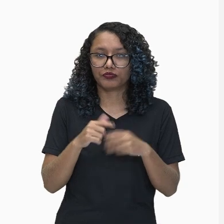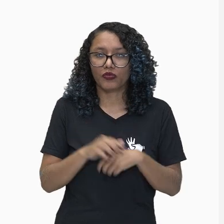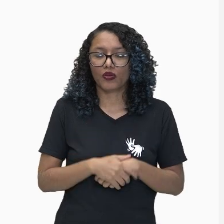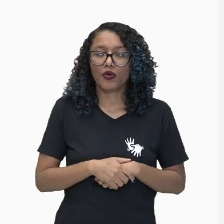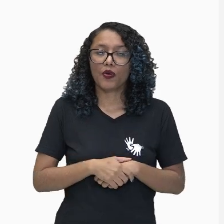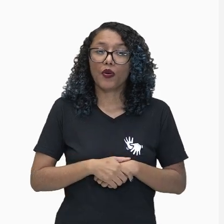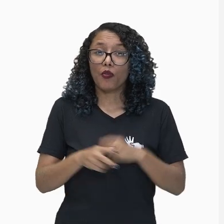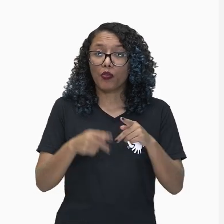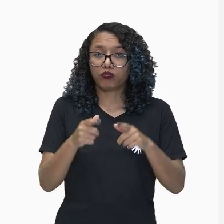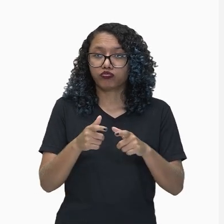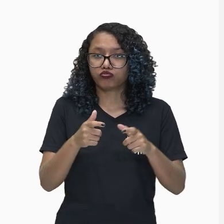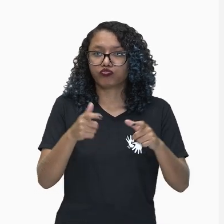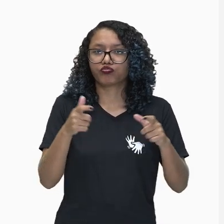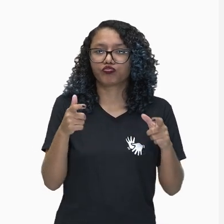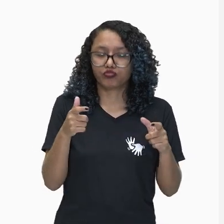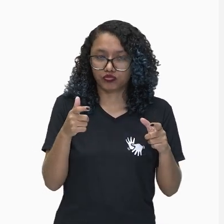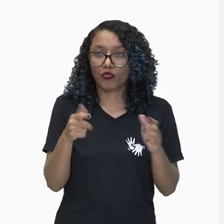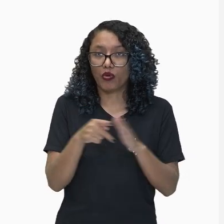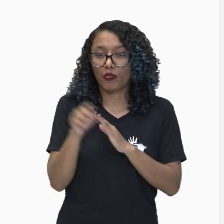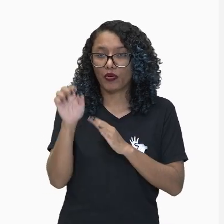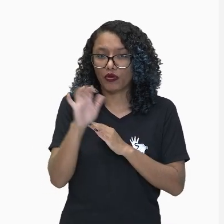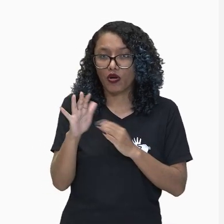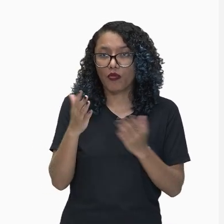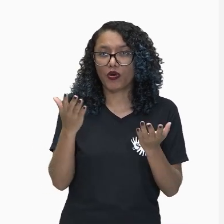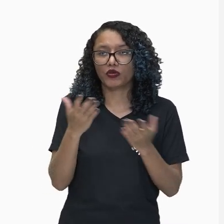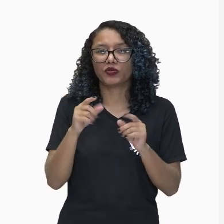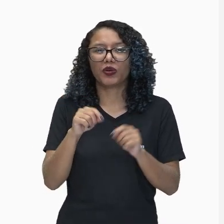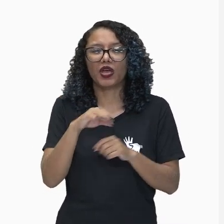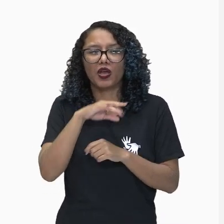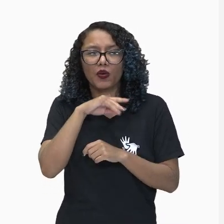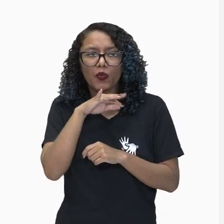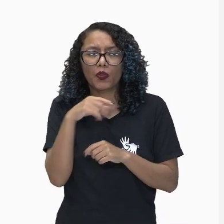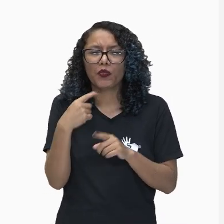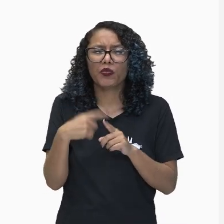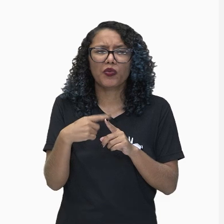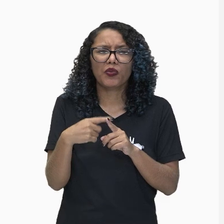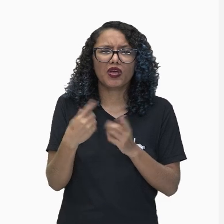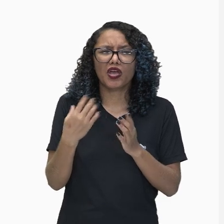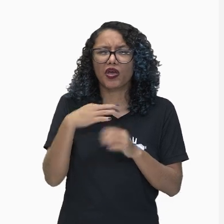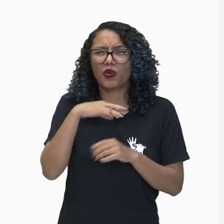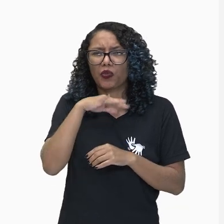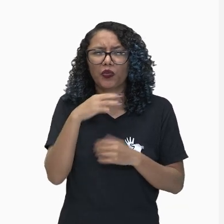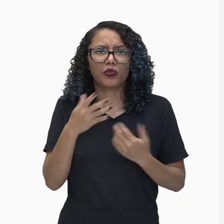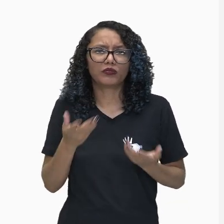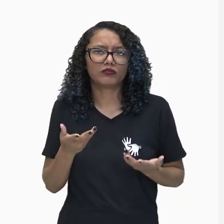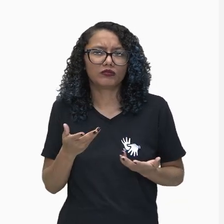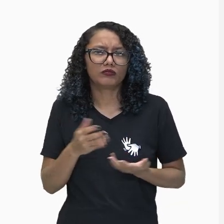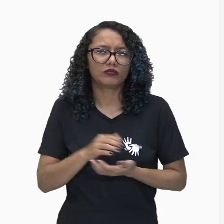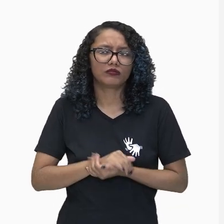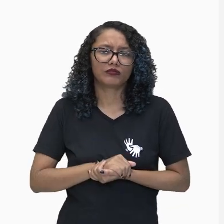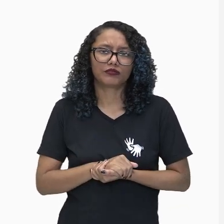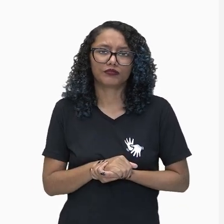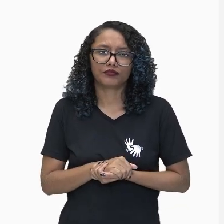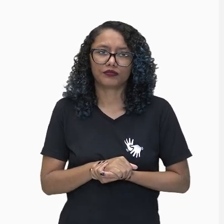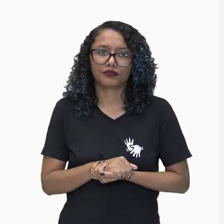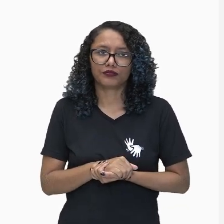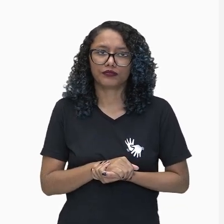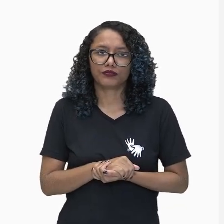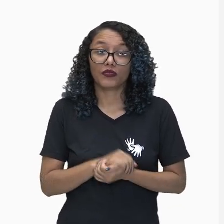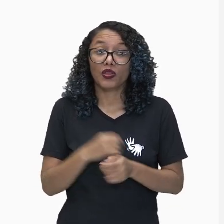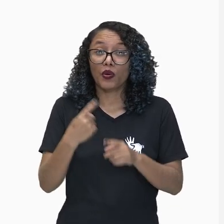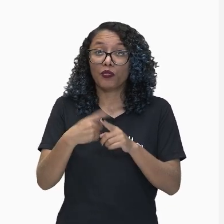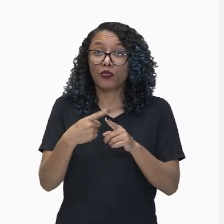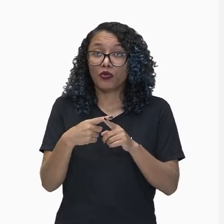dia é considerado negativo, mas professora, negativo, né? É porque está